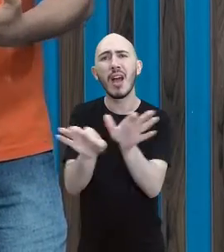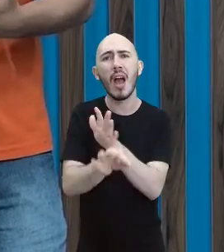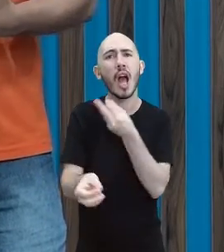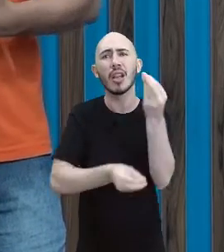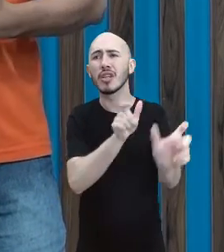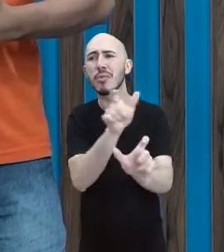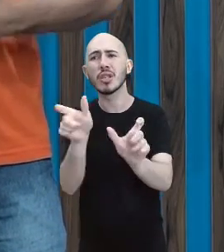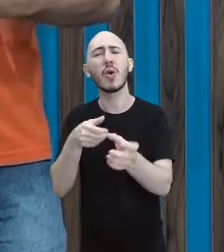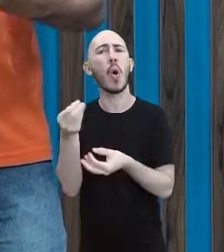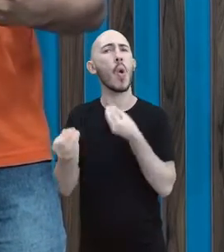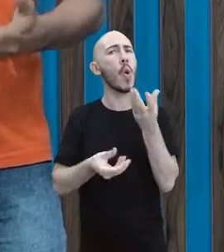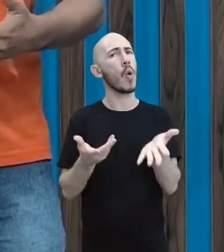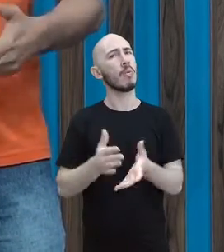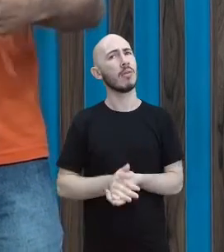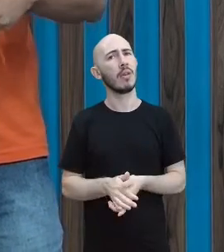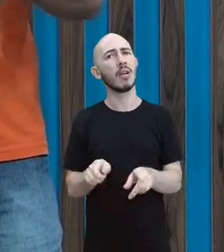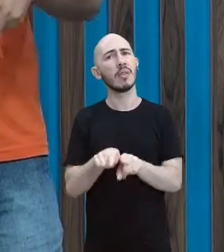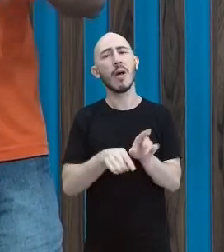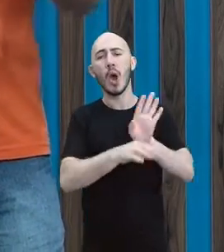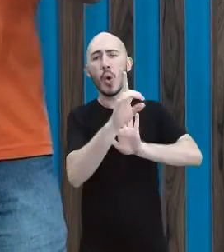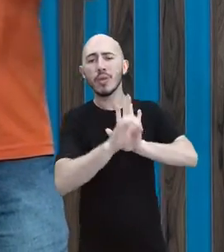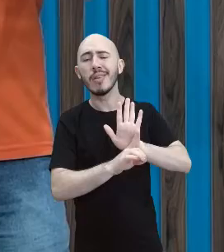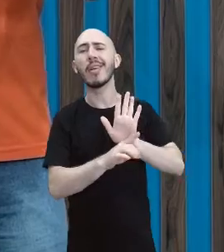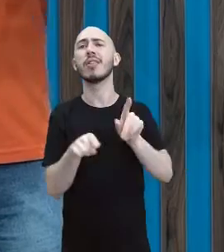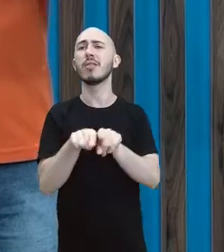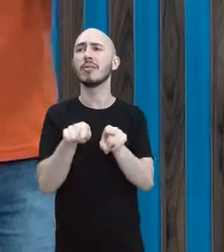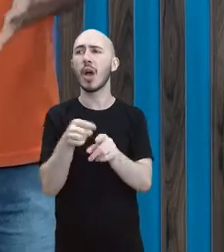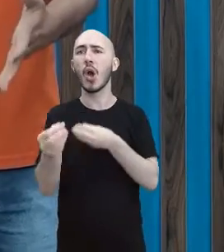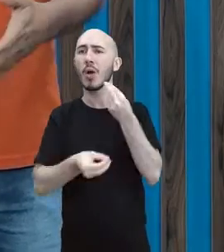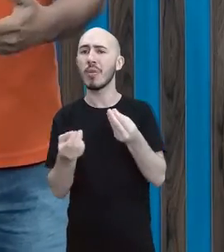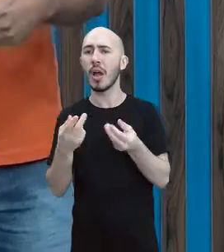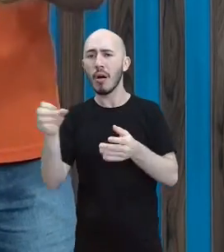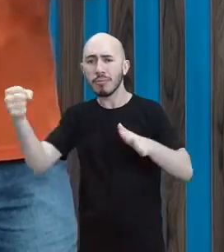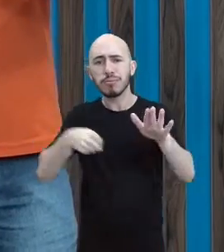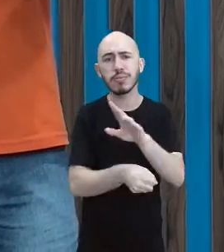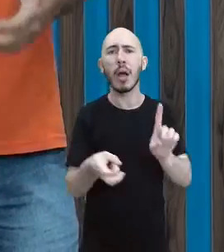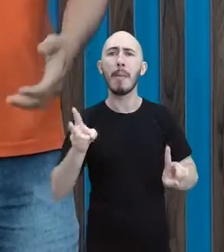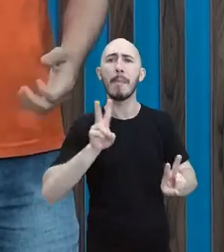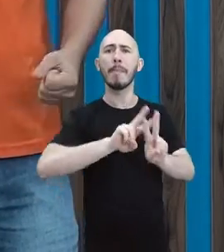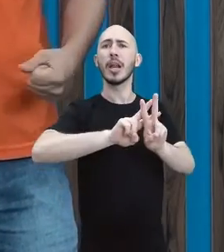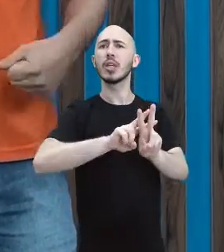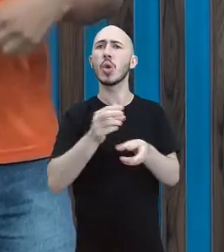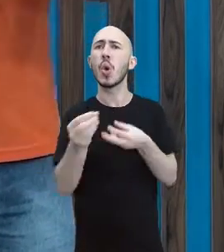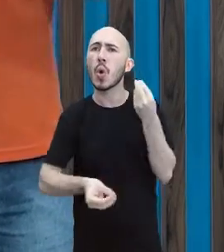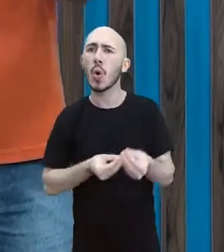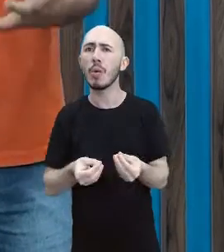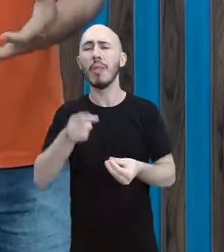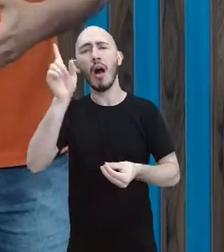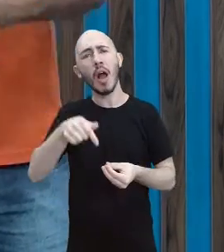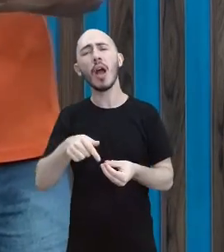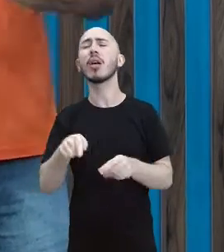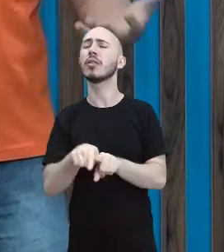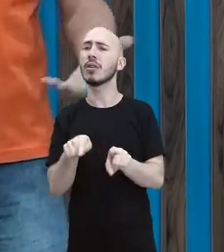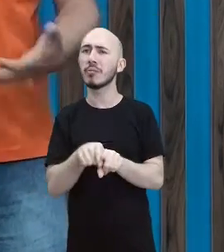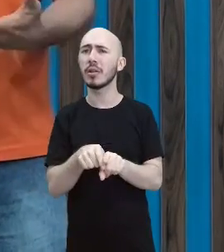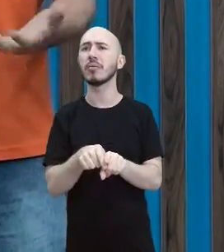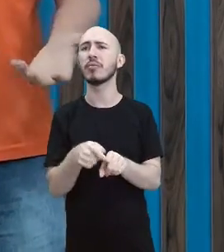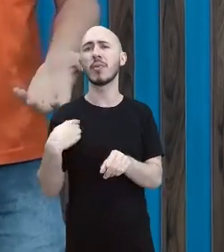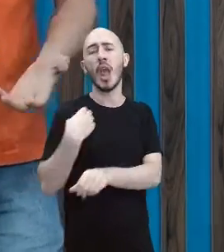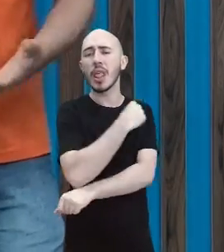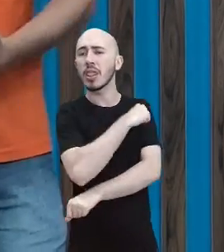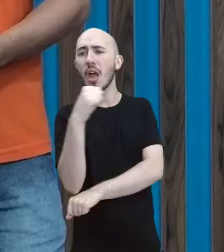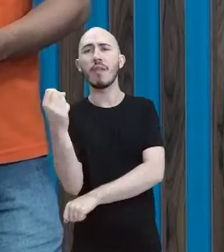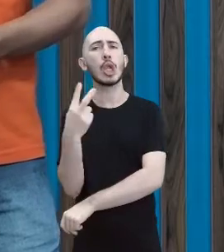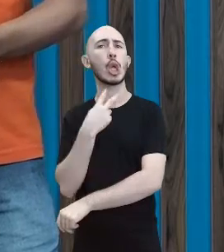pessoas, tá certo? E, inclusive, o direito de acabar sendo preso, o direito não, né? Acabar sendo preso e não poder nem se